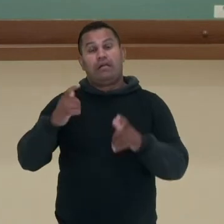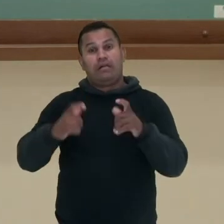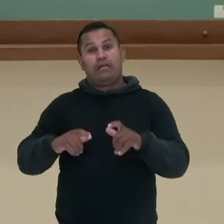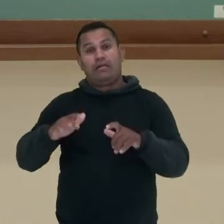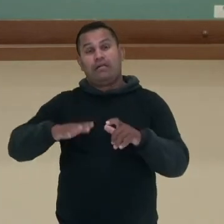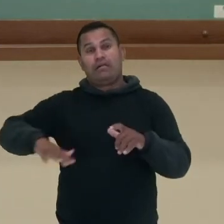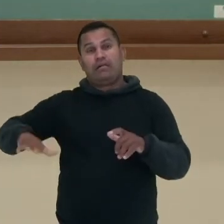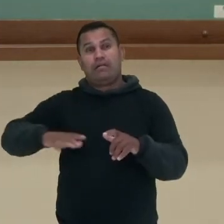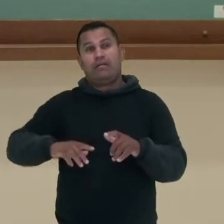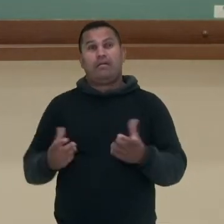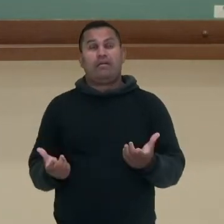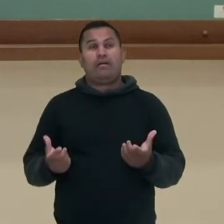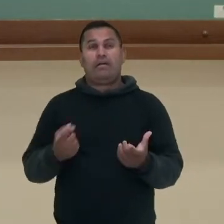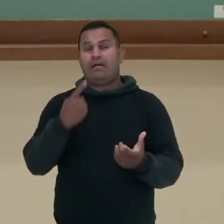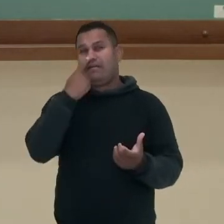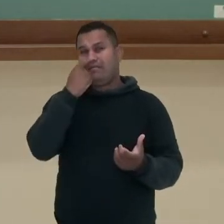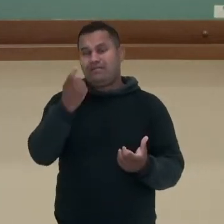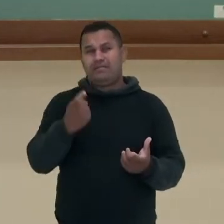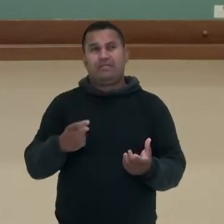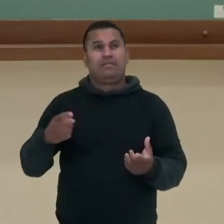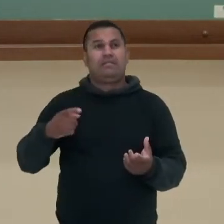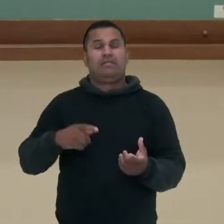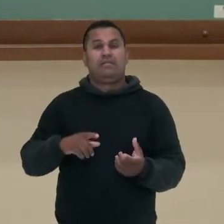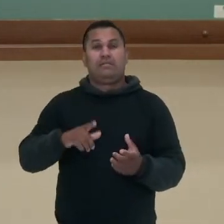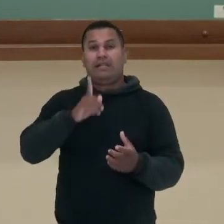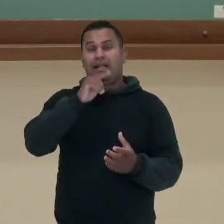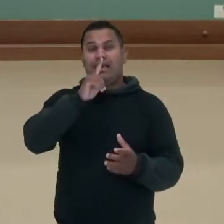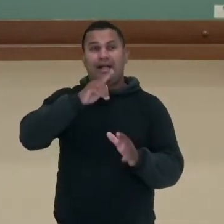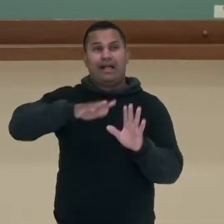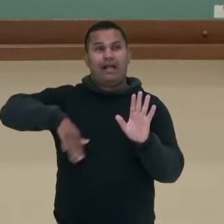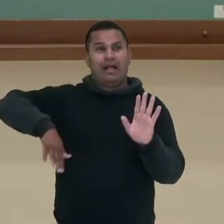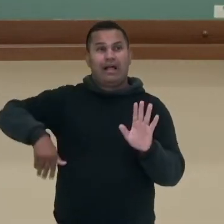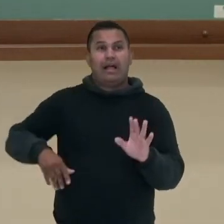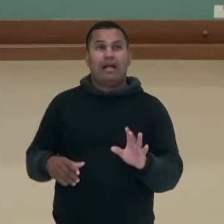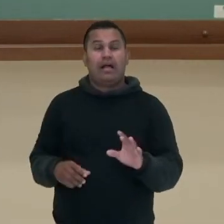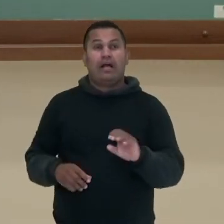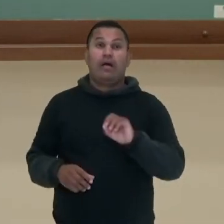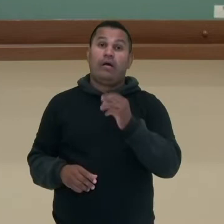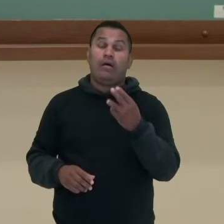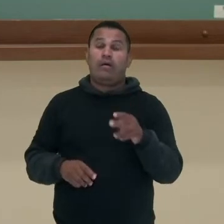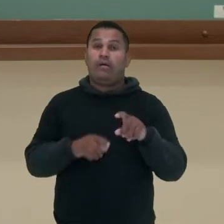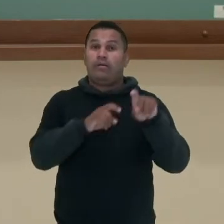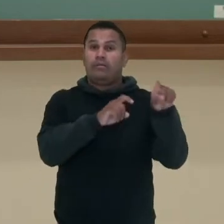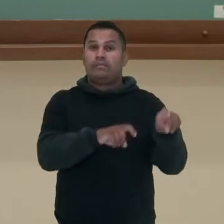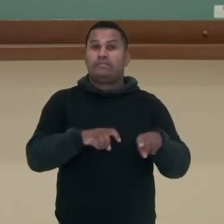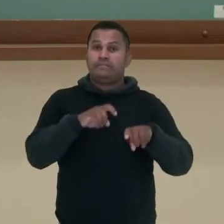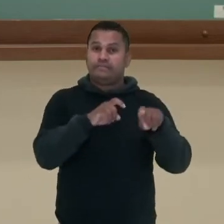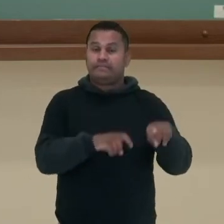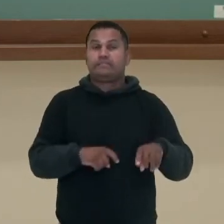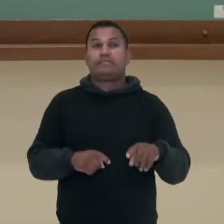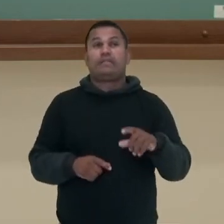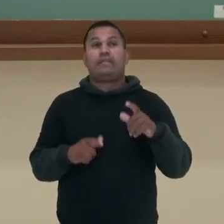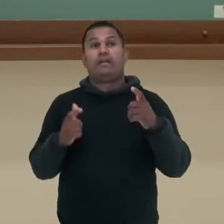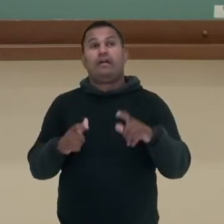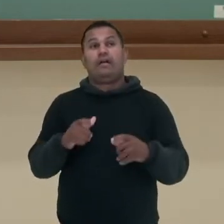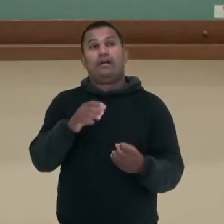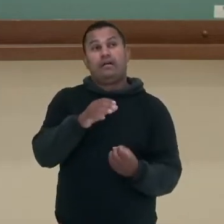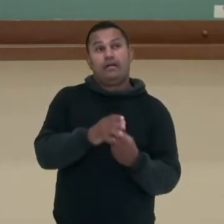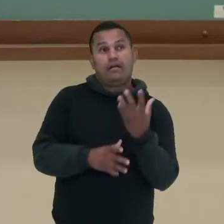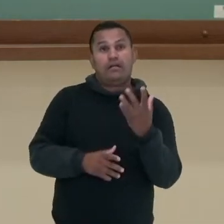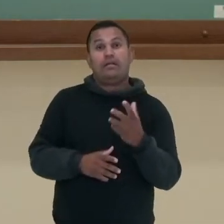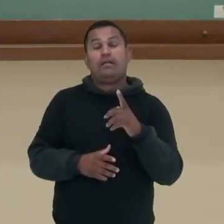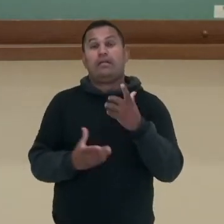quando produz lá na pecuária, onde a gente tem, por exemplo, a criação de animais,